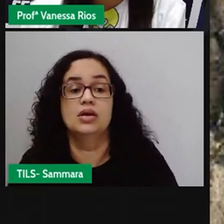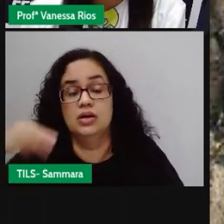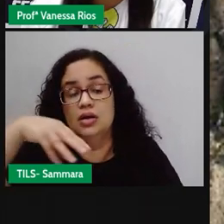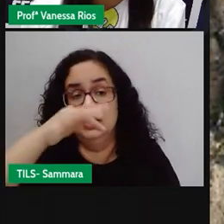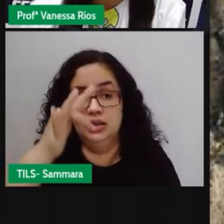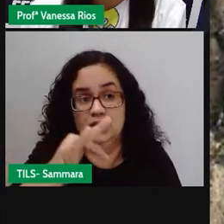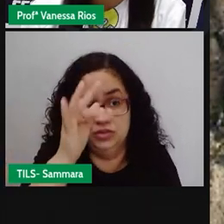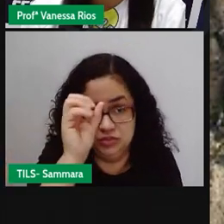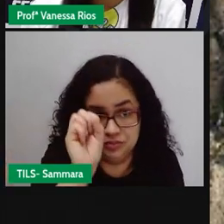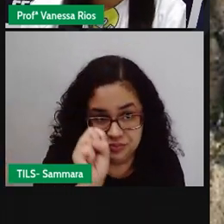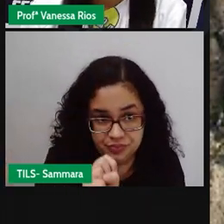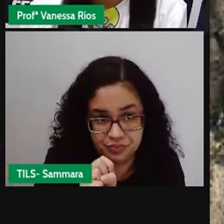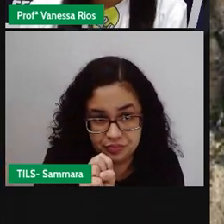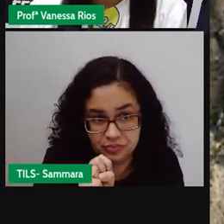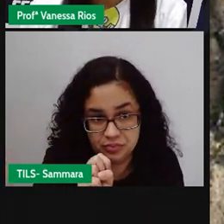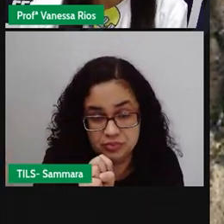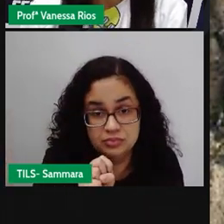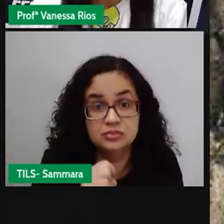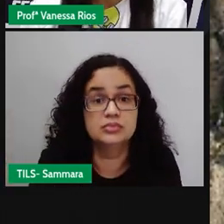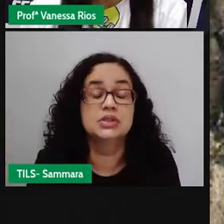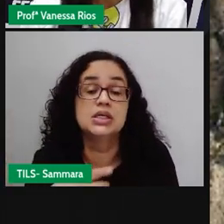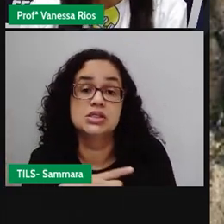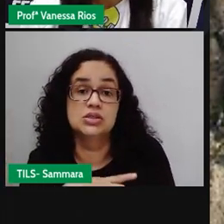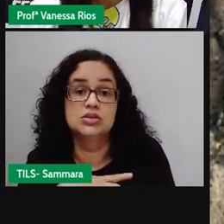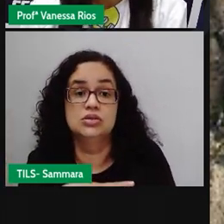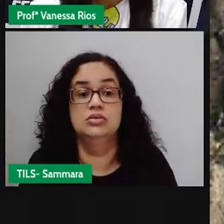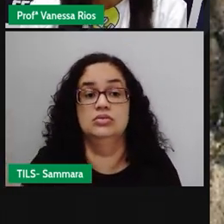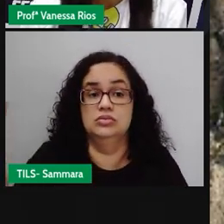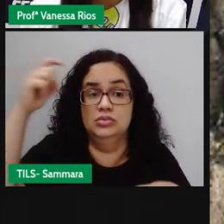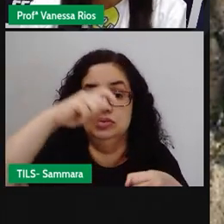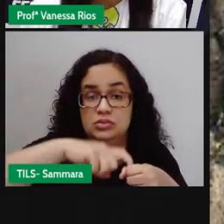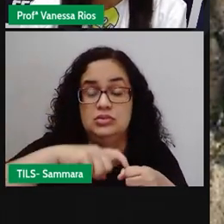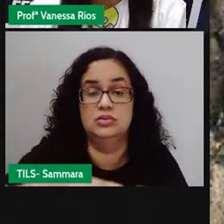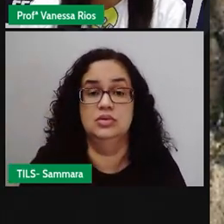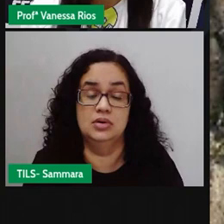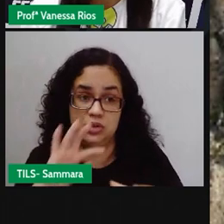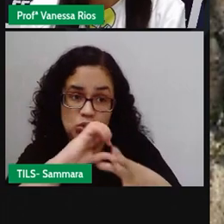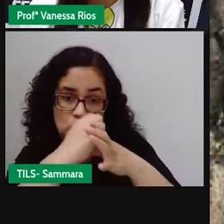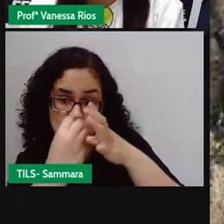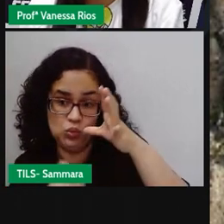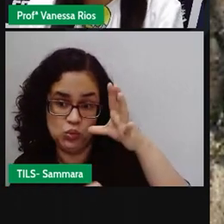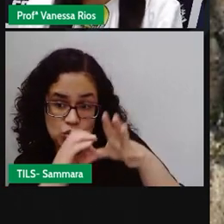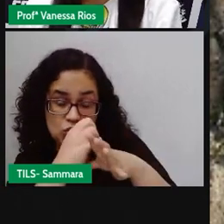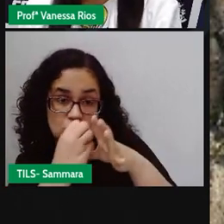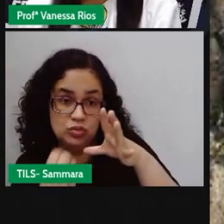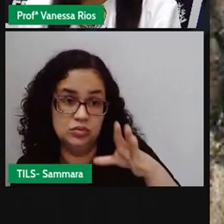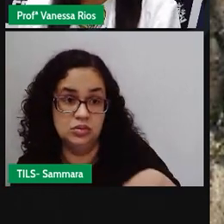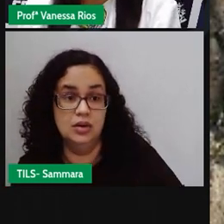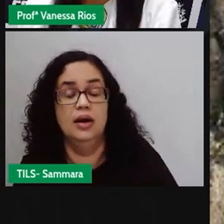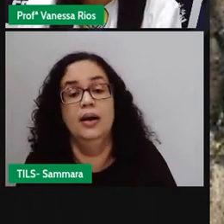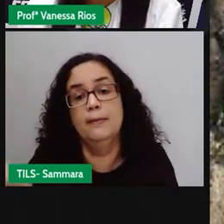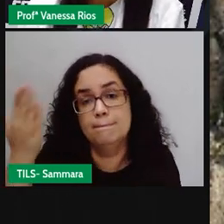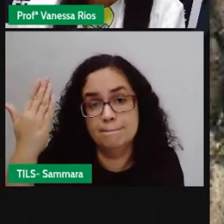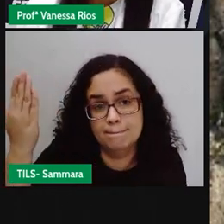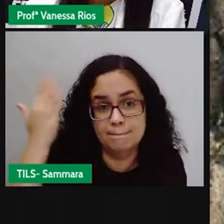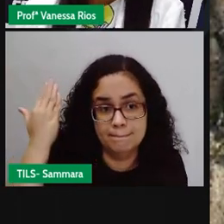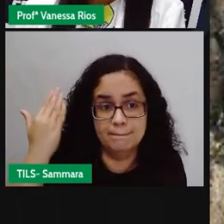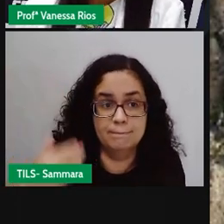Municipal de Feira de Santana. Aí a gente já volta, né, para as características de uma construção mais